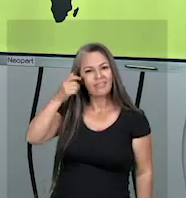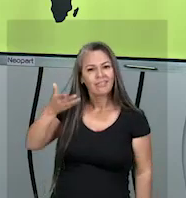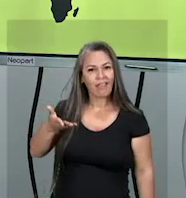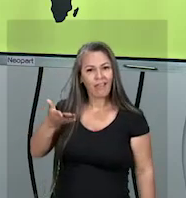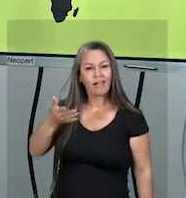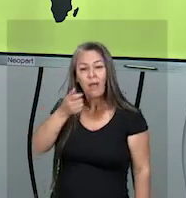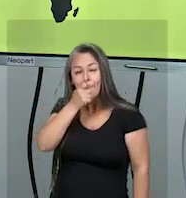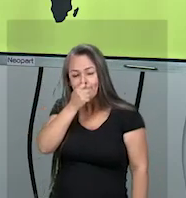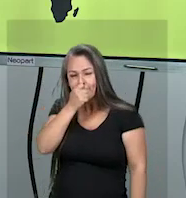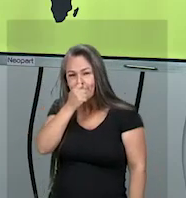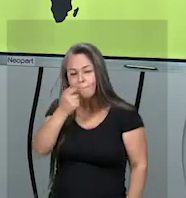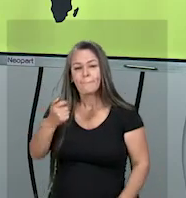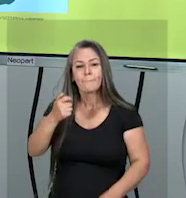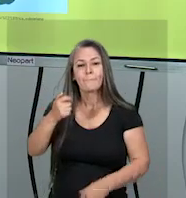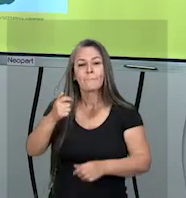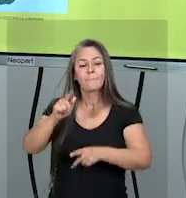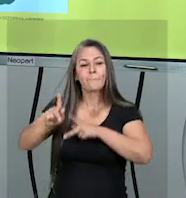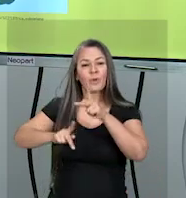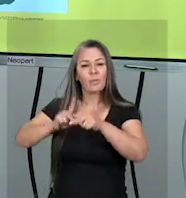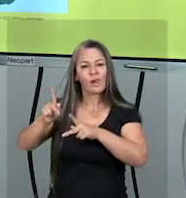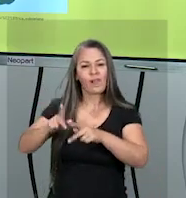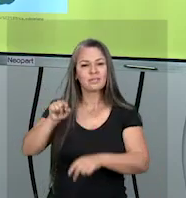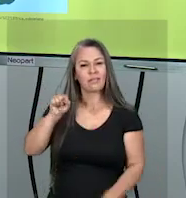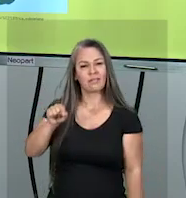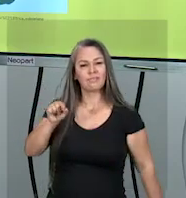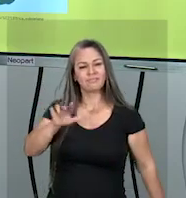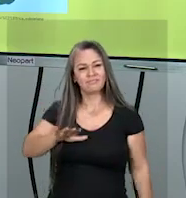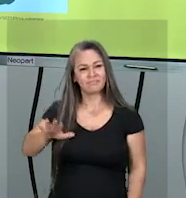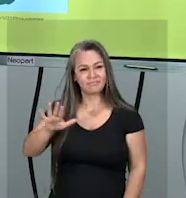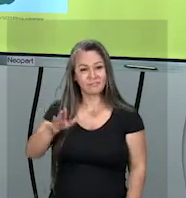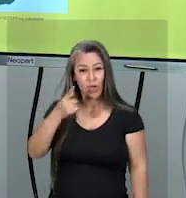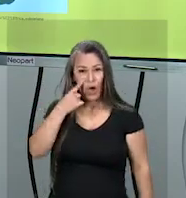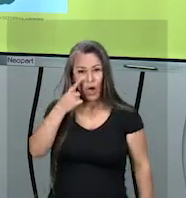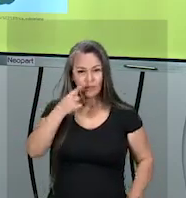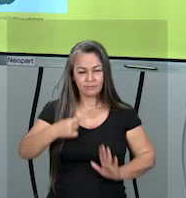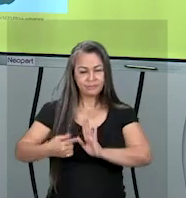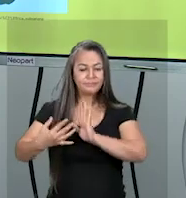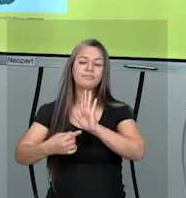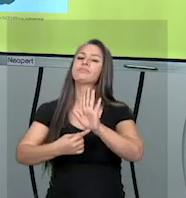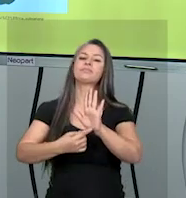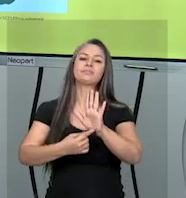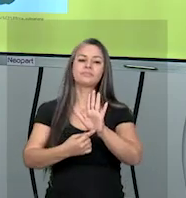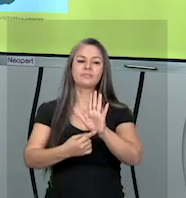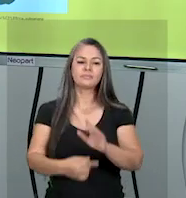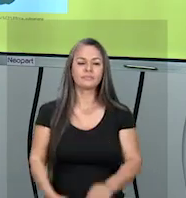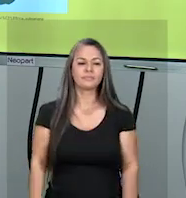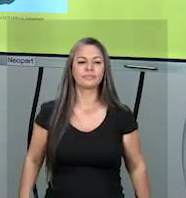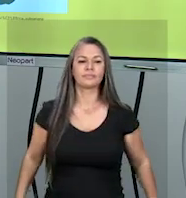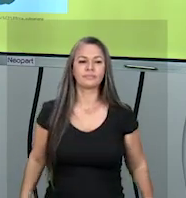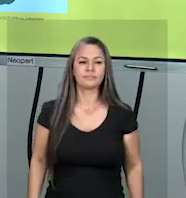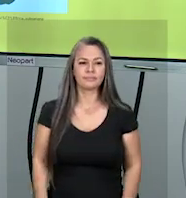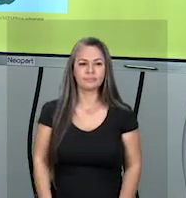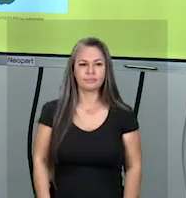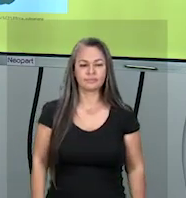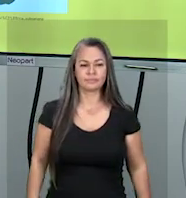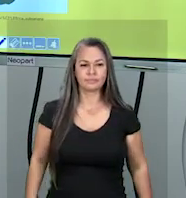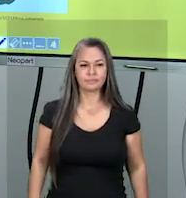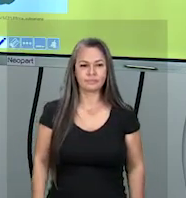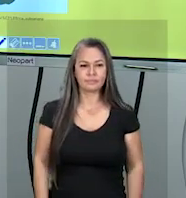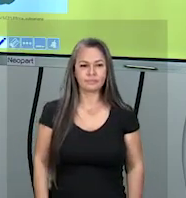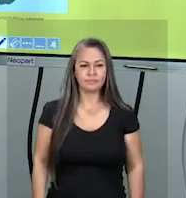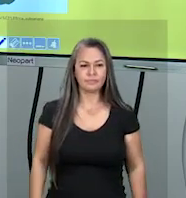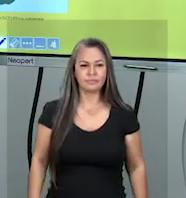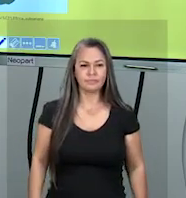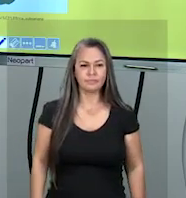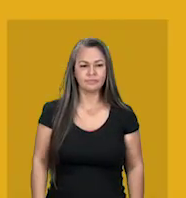negra vive nessa região. Então repara aqui no mapa, olha só. Então aqui, ó, ao norte, então você tem